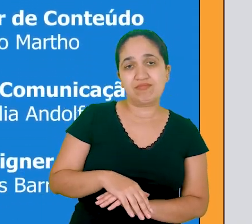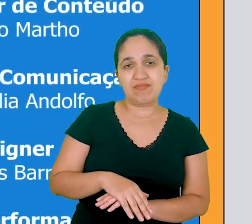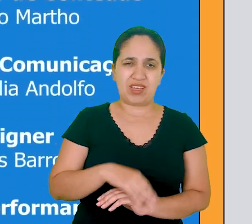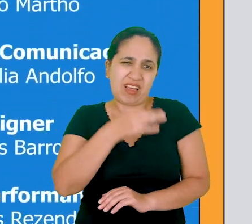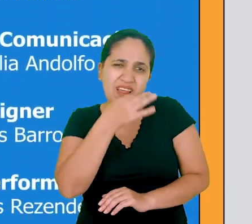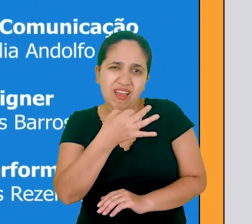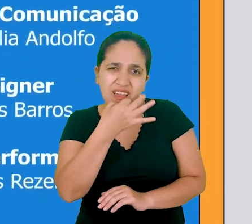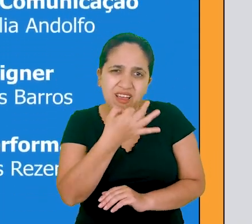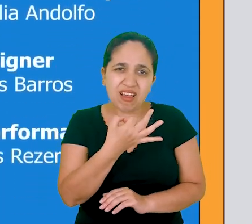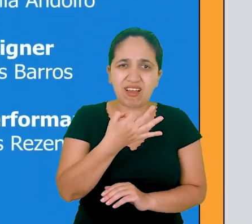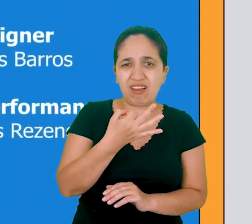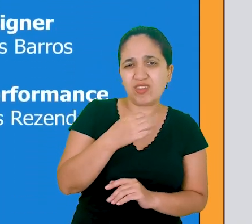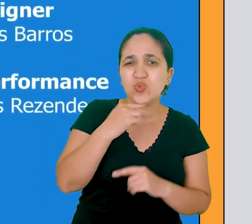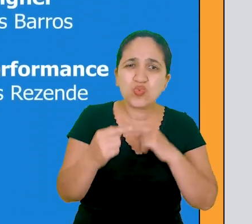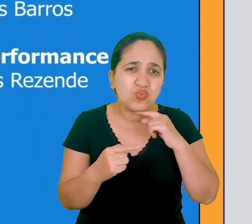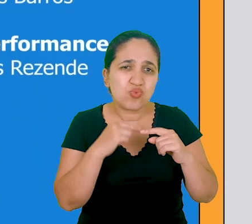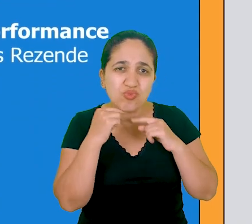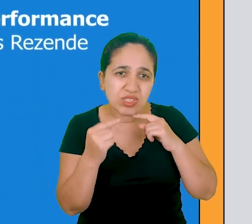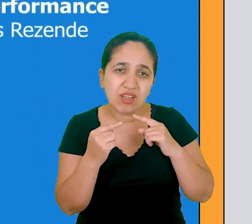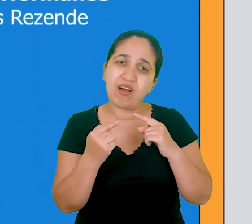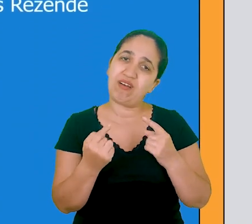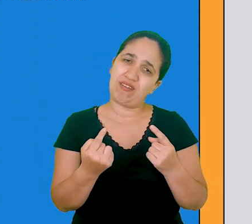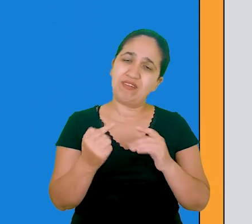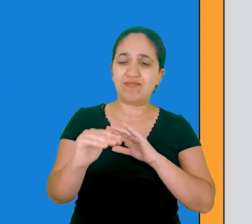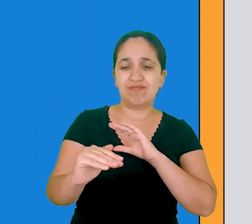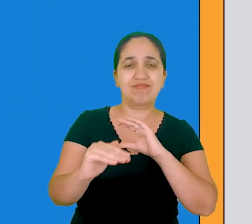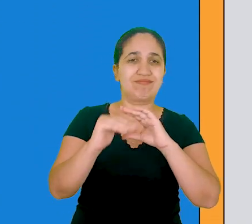ou crítica ou dúvida,